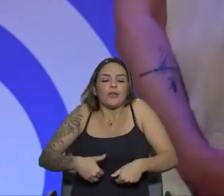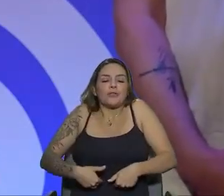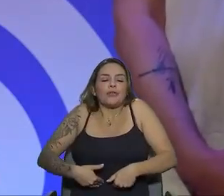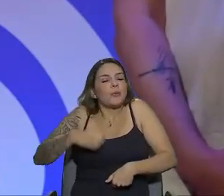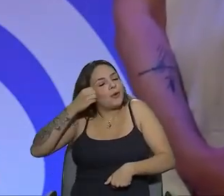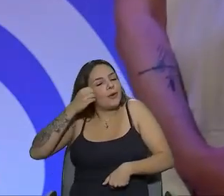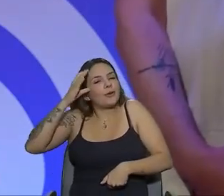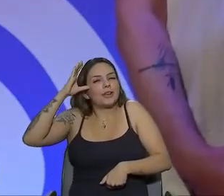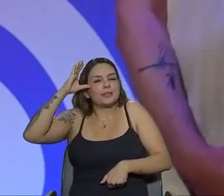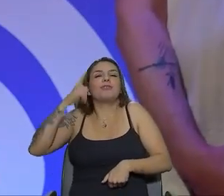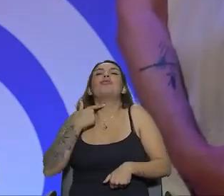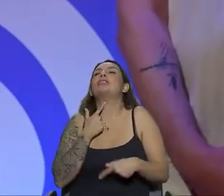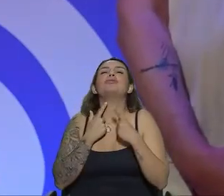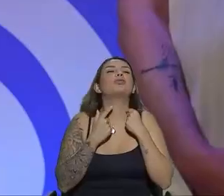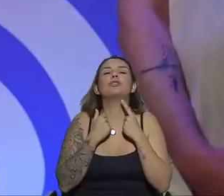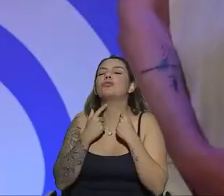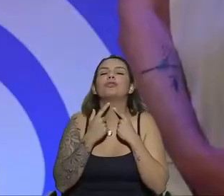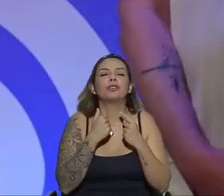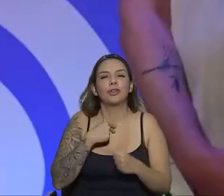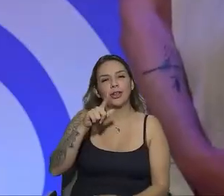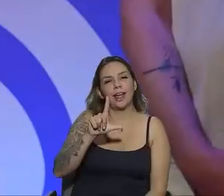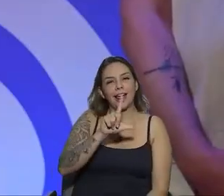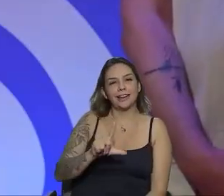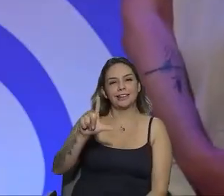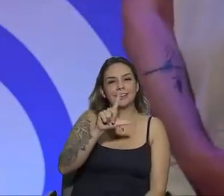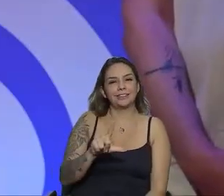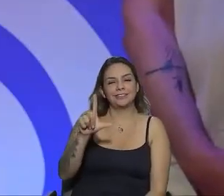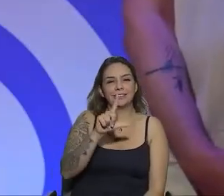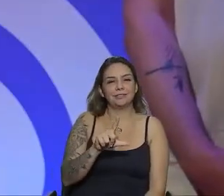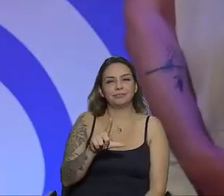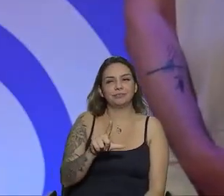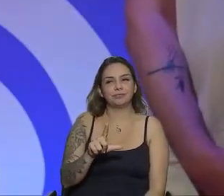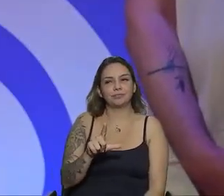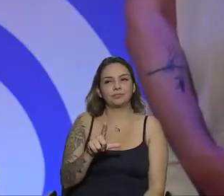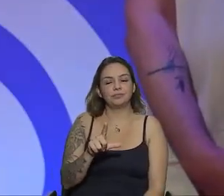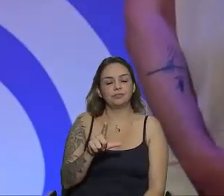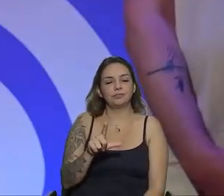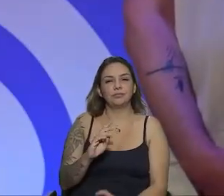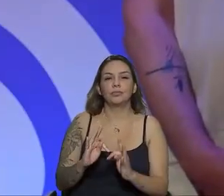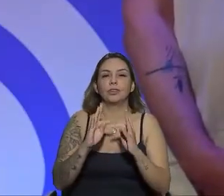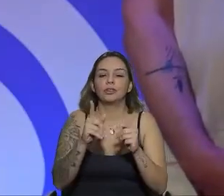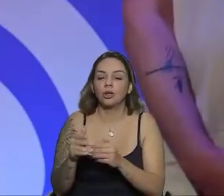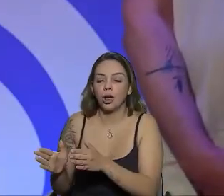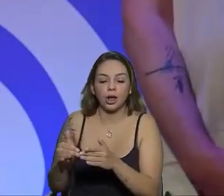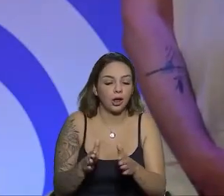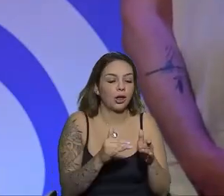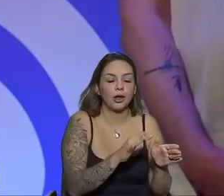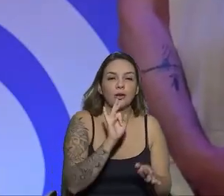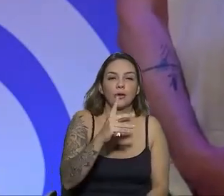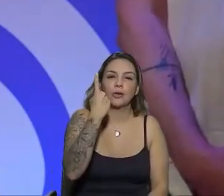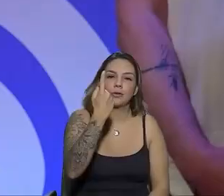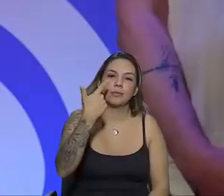de conhecimento. Eu sou literatura. E toda essa encruzilhada é